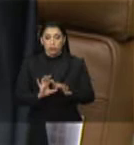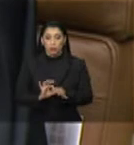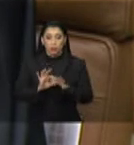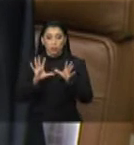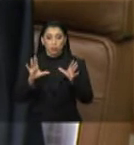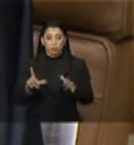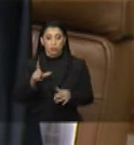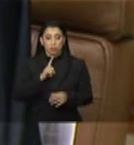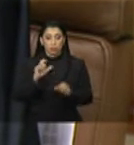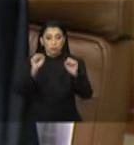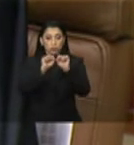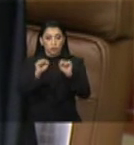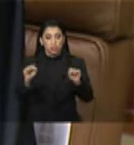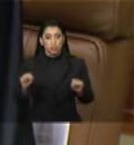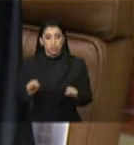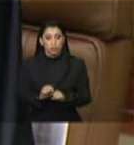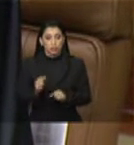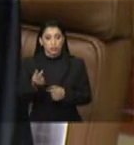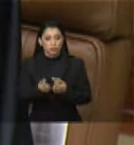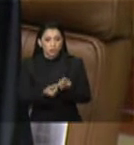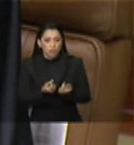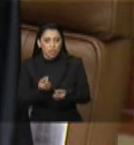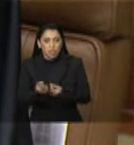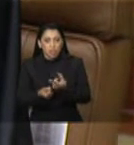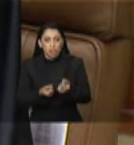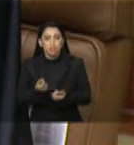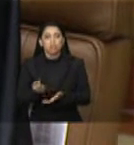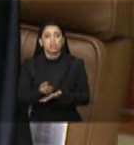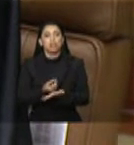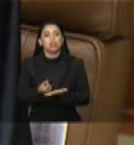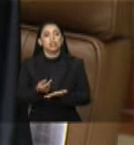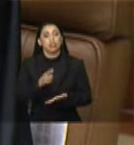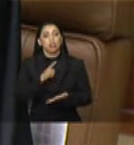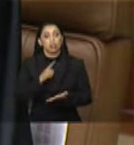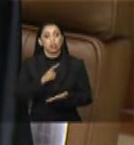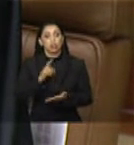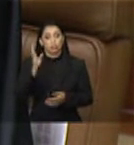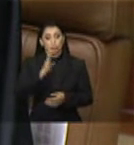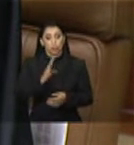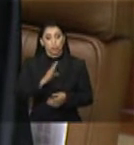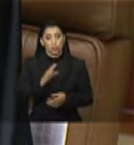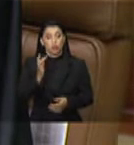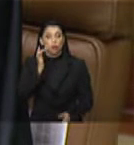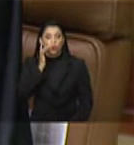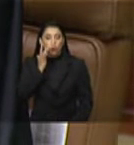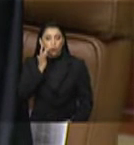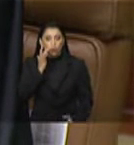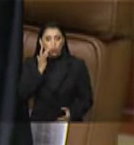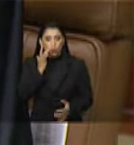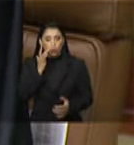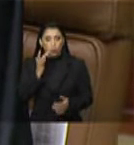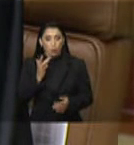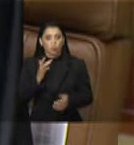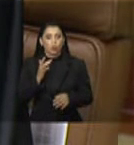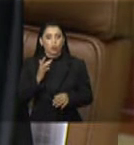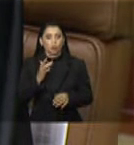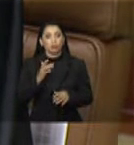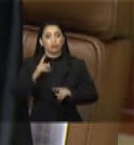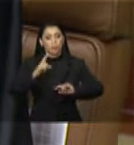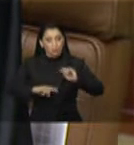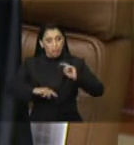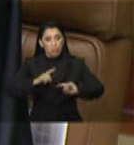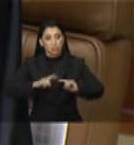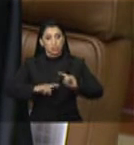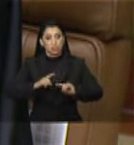integrante do sistema financeiro nacional ou tratando-se de ouro físico oriundo do exterior engraçado